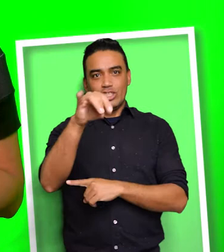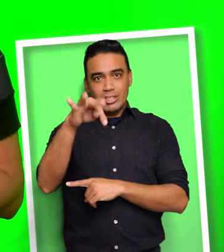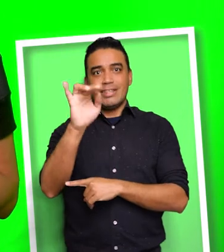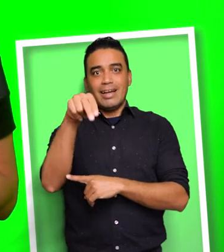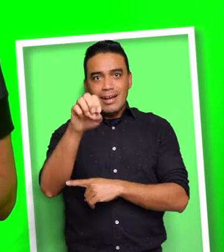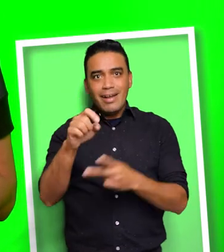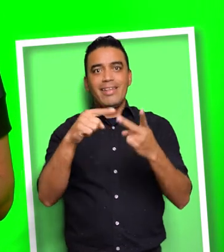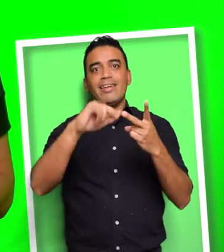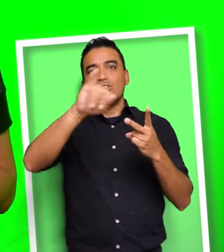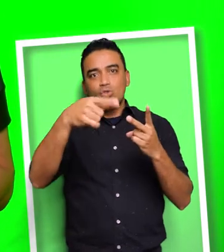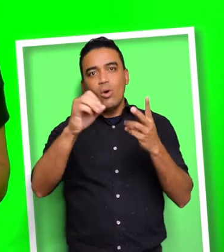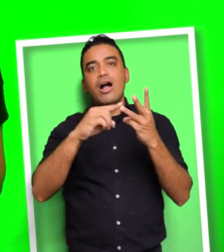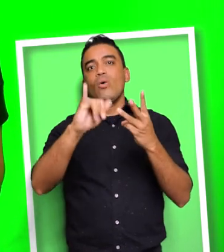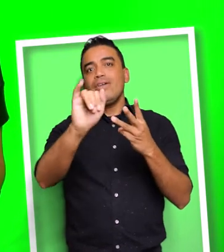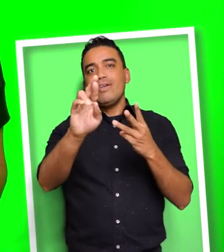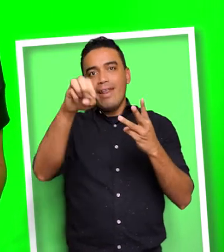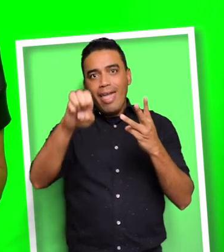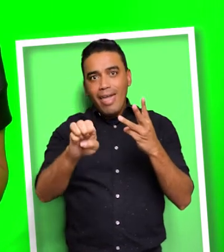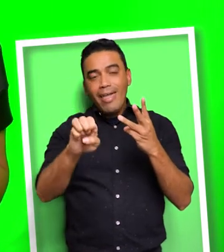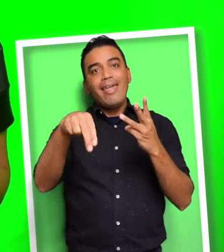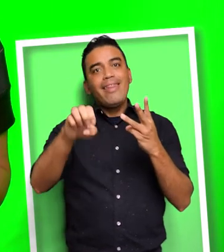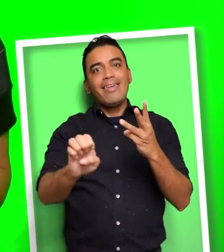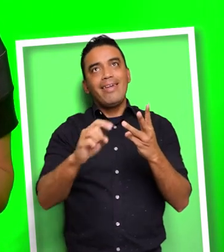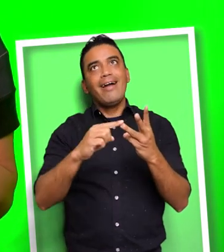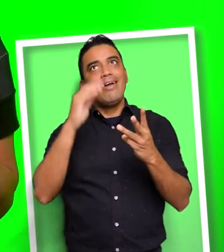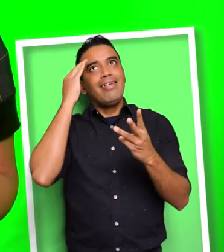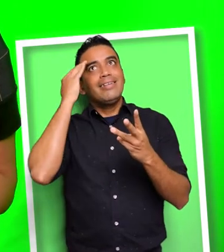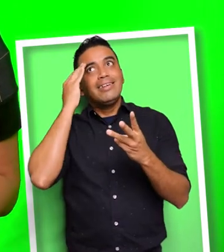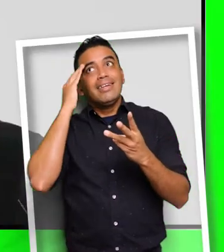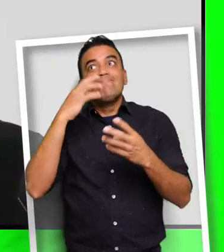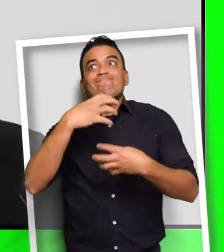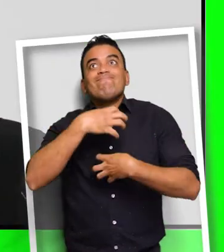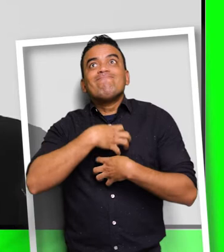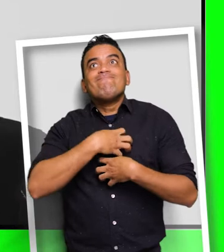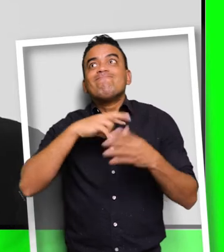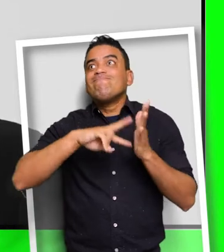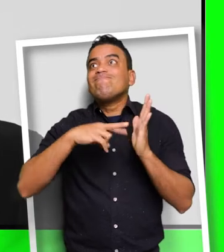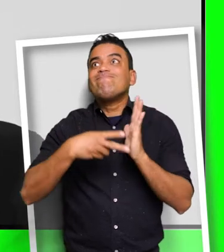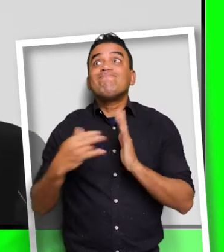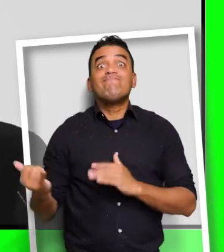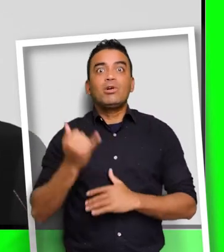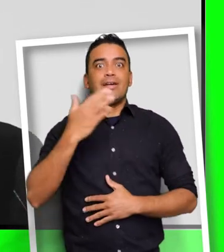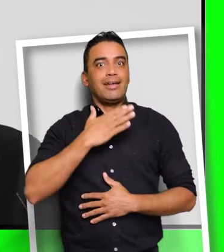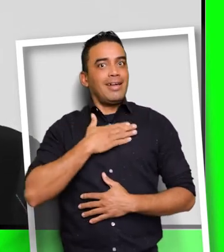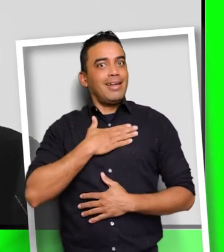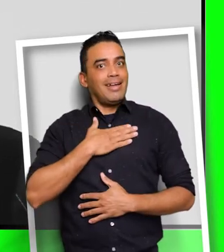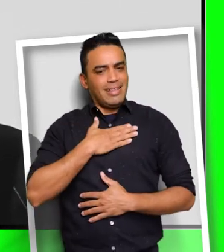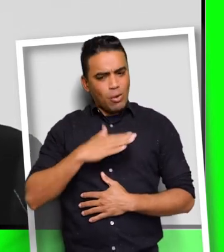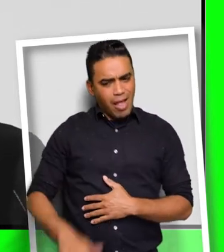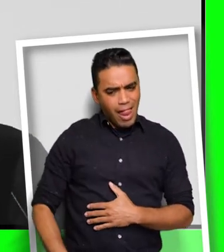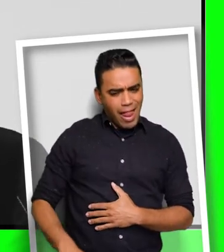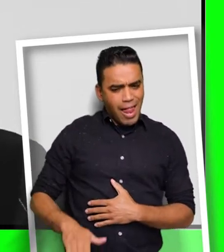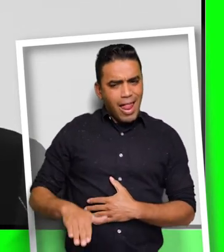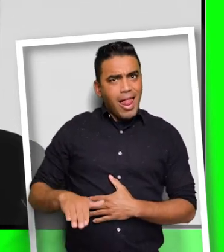João, com a Irene Ziviani, e comecei a entender que aquilo fazia todo sentido para mim, porque desde o início, desde a minha infância,